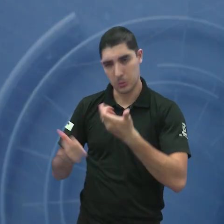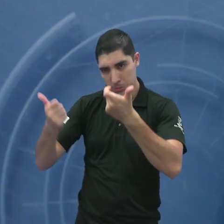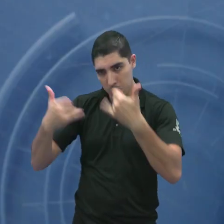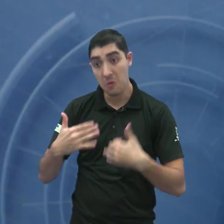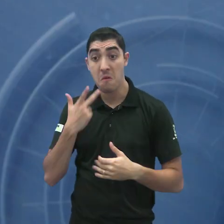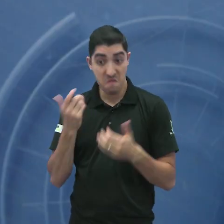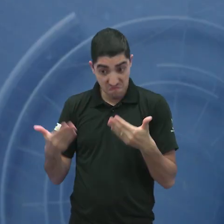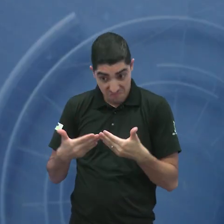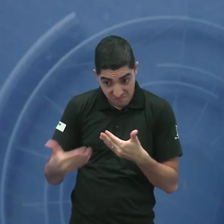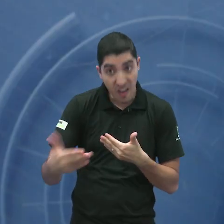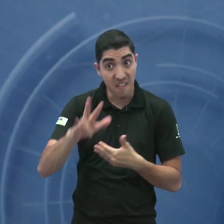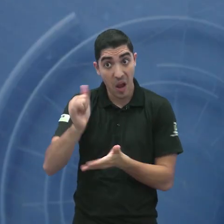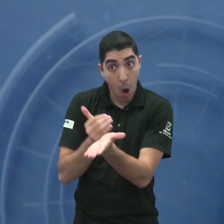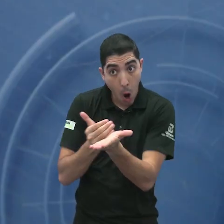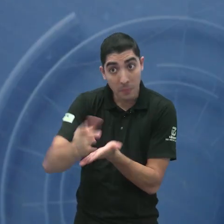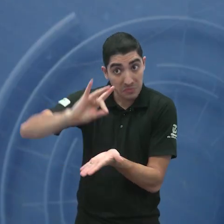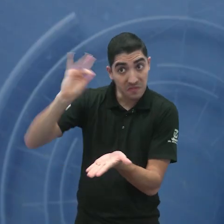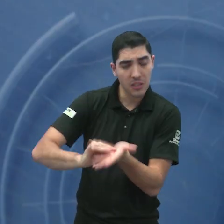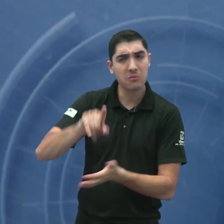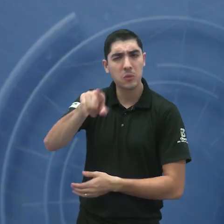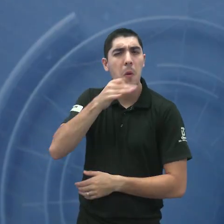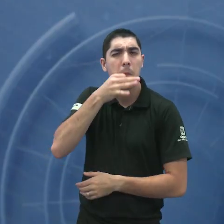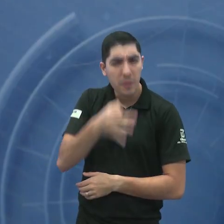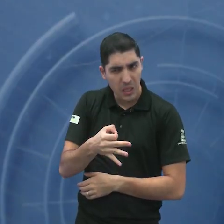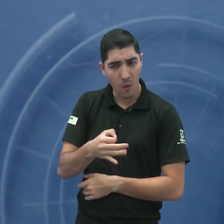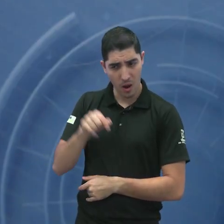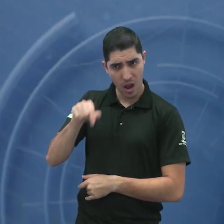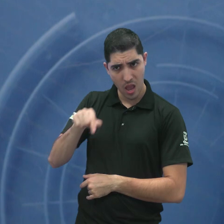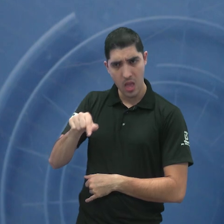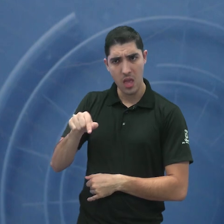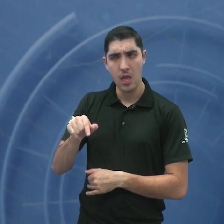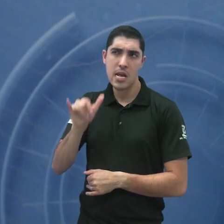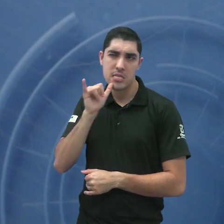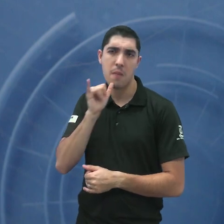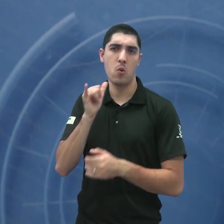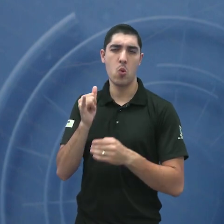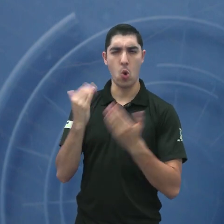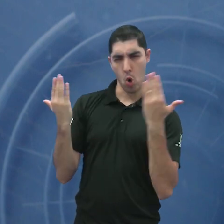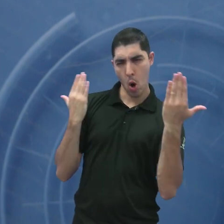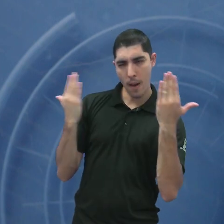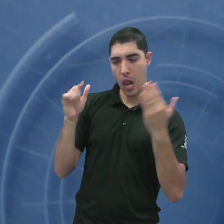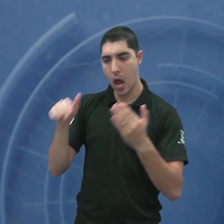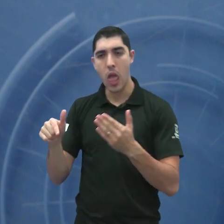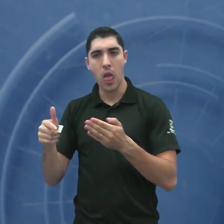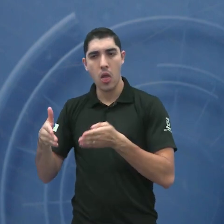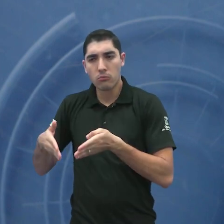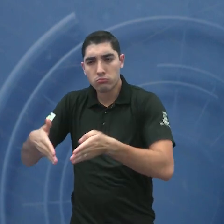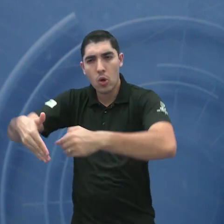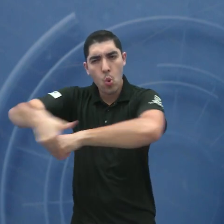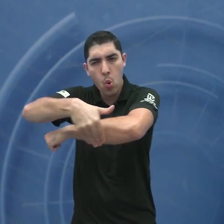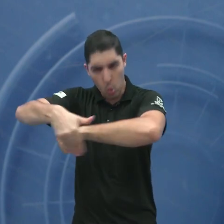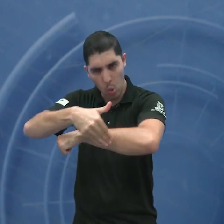papel. Você acredita que o transporte rodoviário está preparado, né, para competir, né, ou se